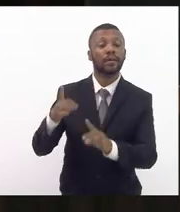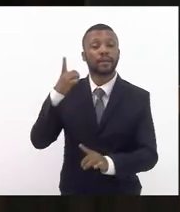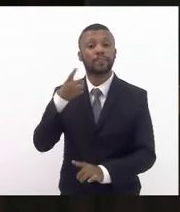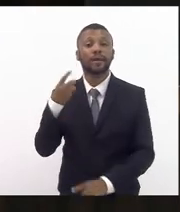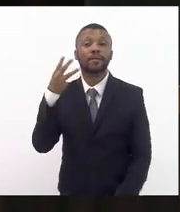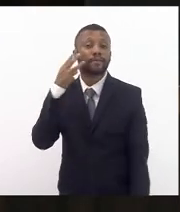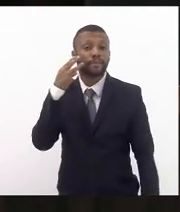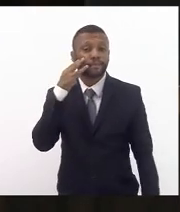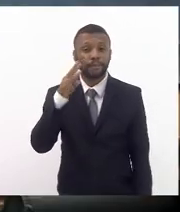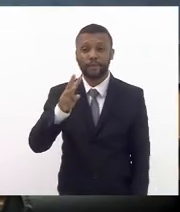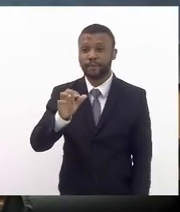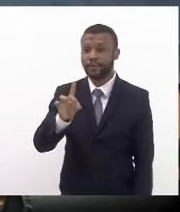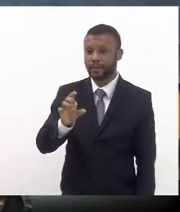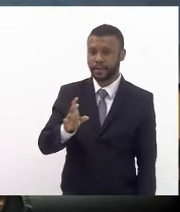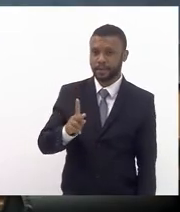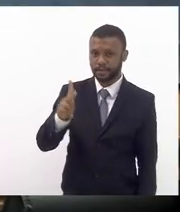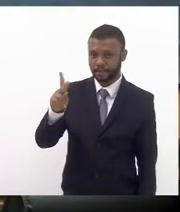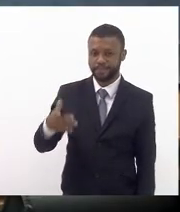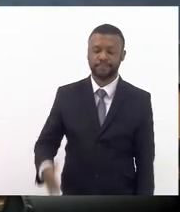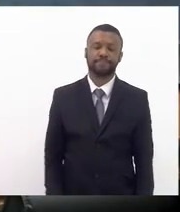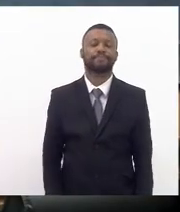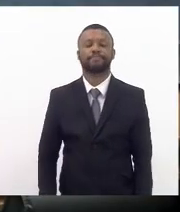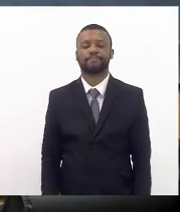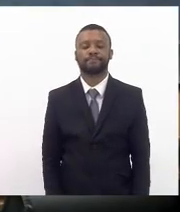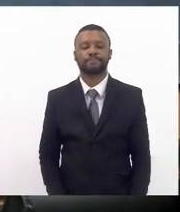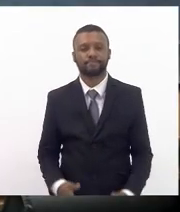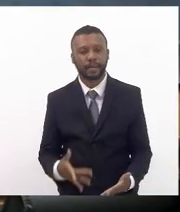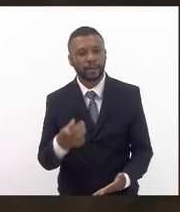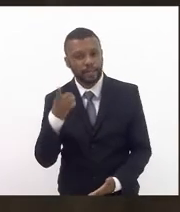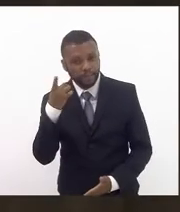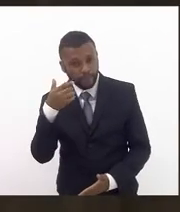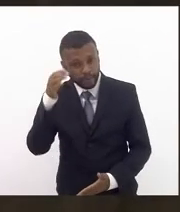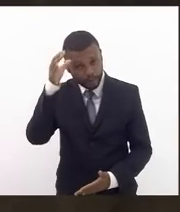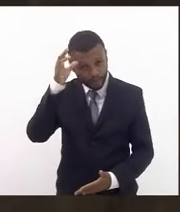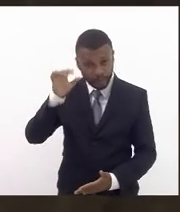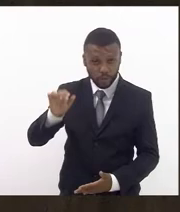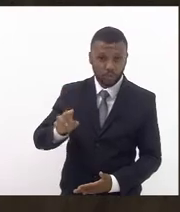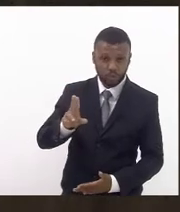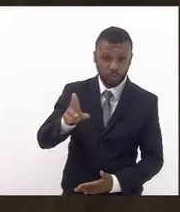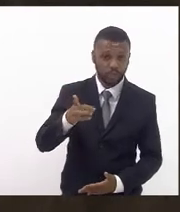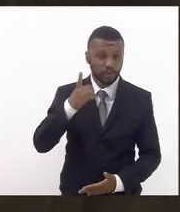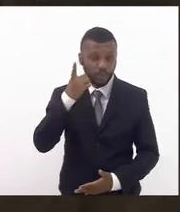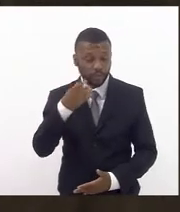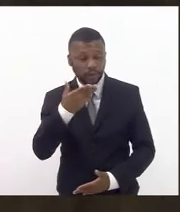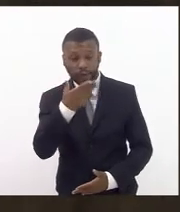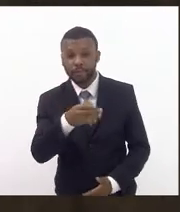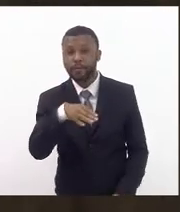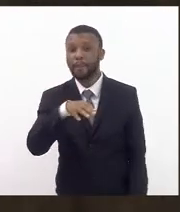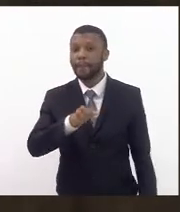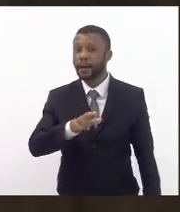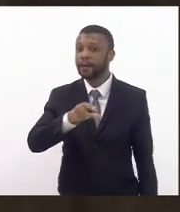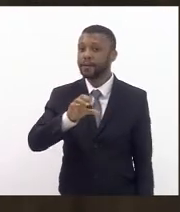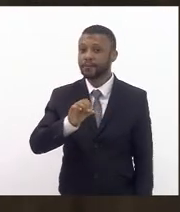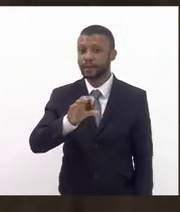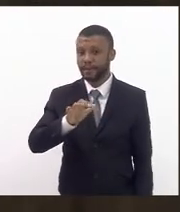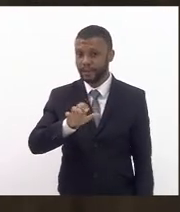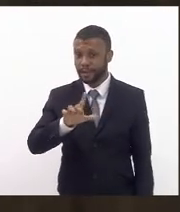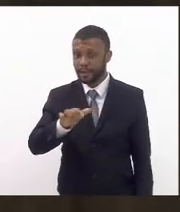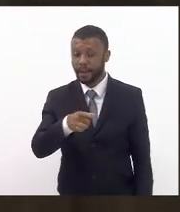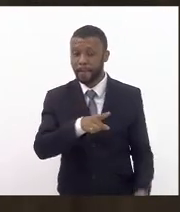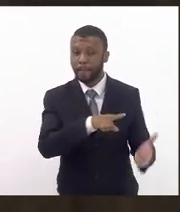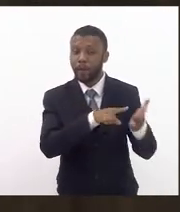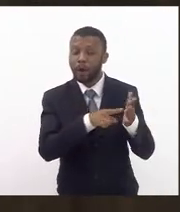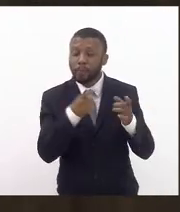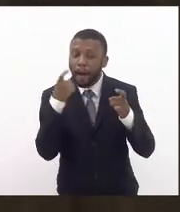Valdec. Deputada Tia Ju, deputado Márcio Canella, autor do projeto, apresenta uma preocupação que me parece